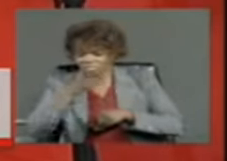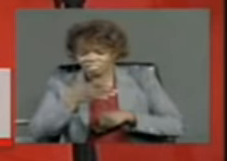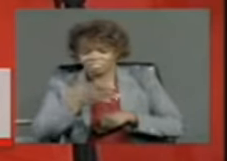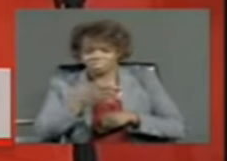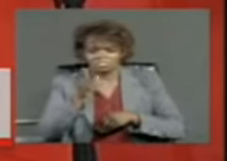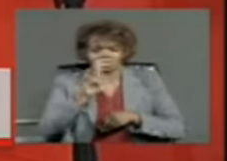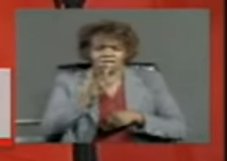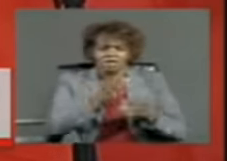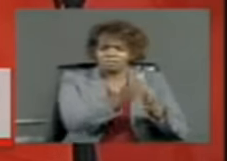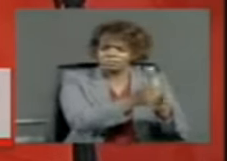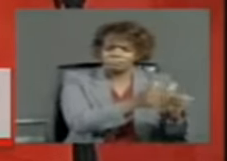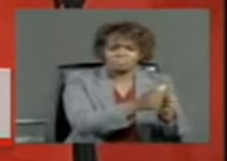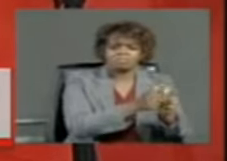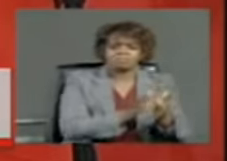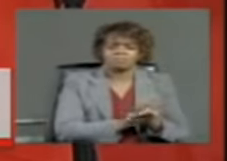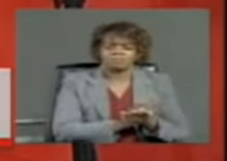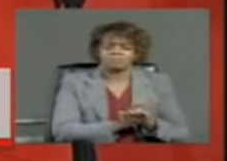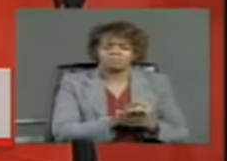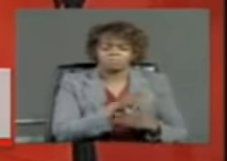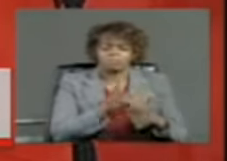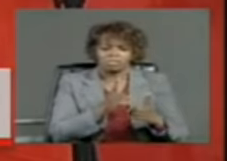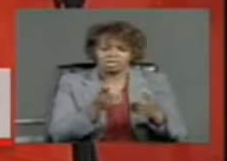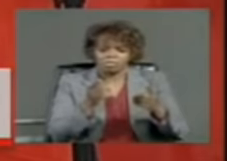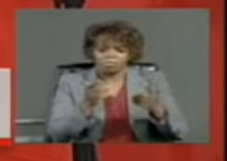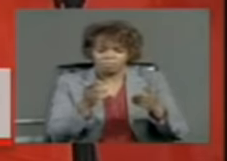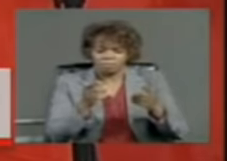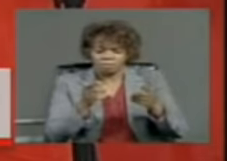que cresceram, estudaram comigo no Bié.